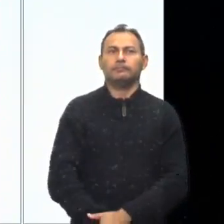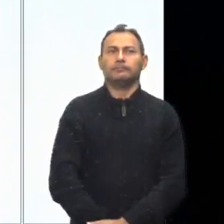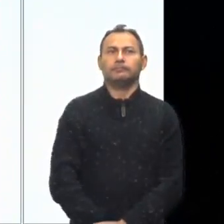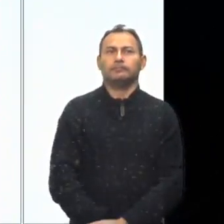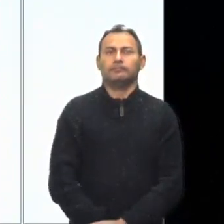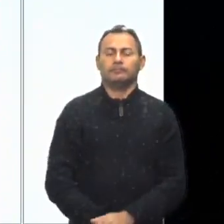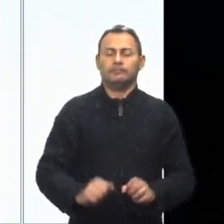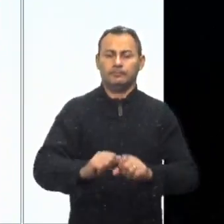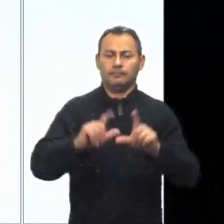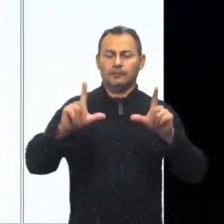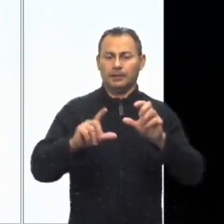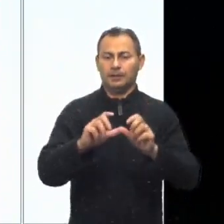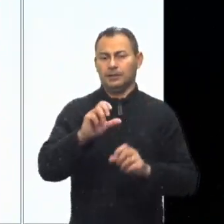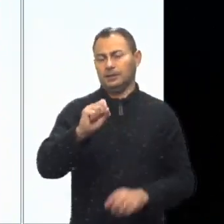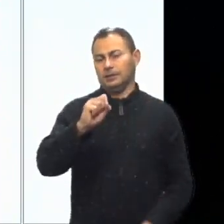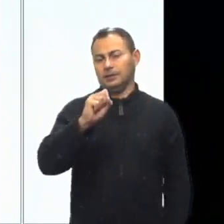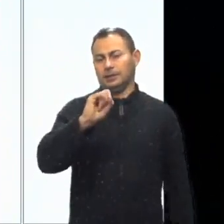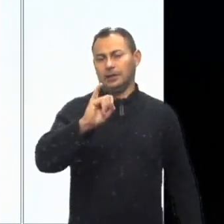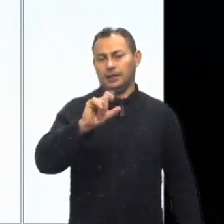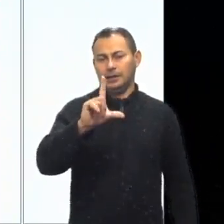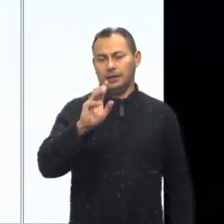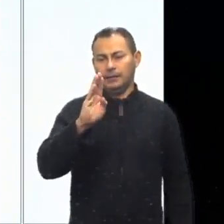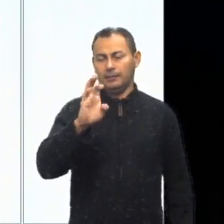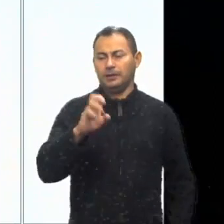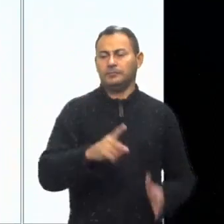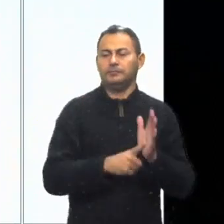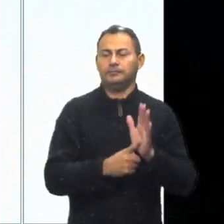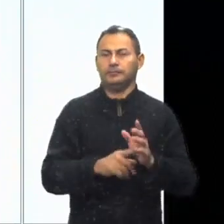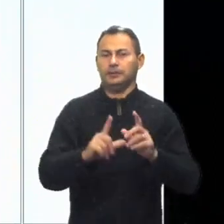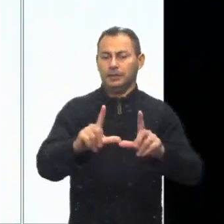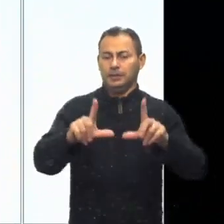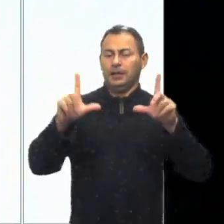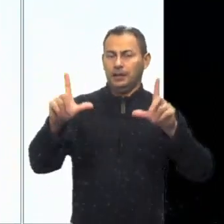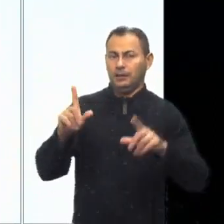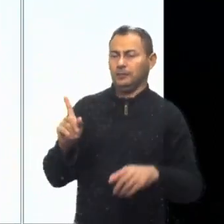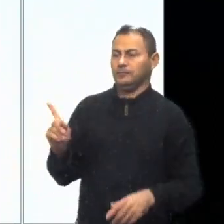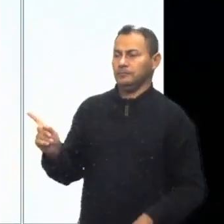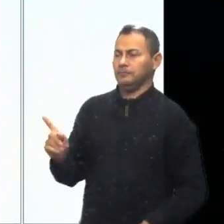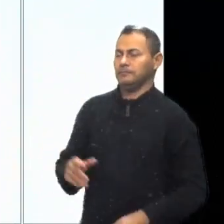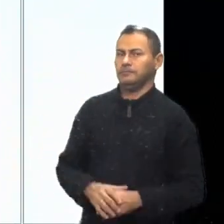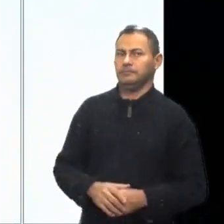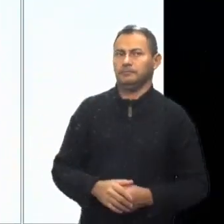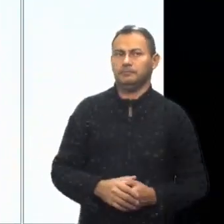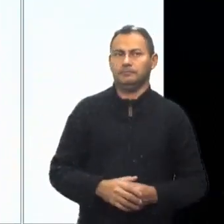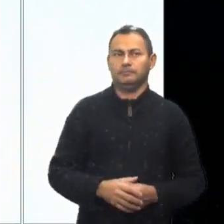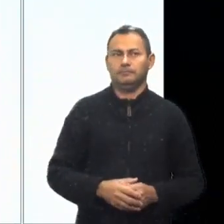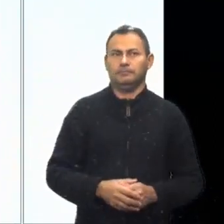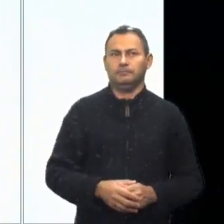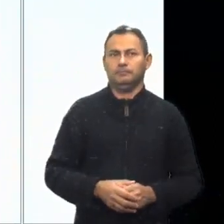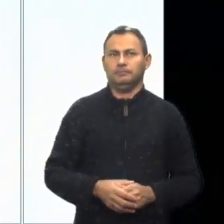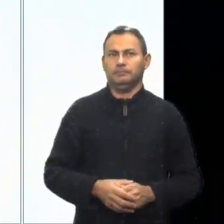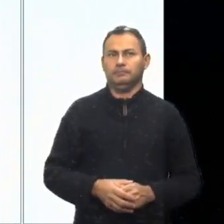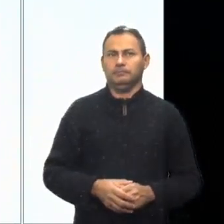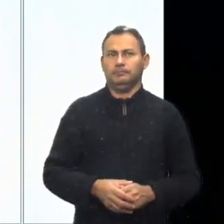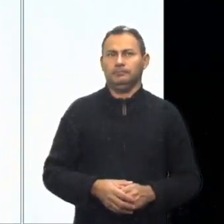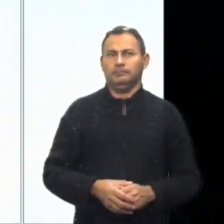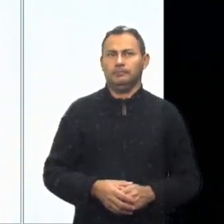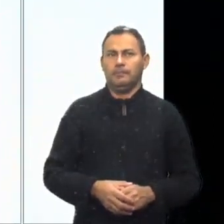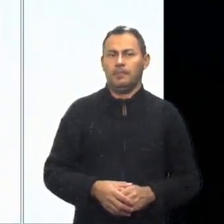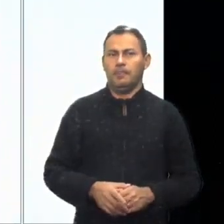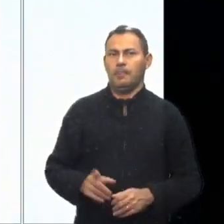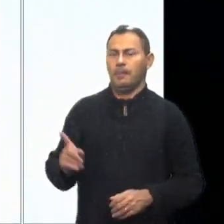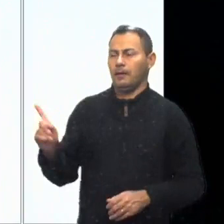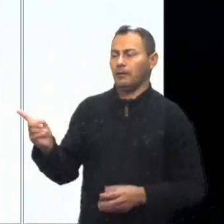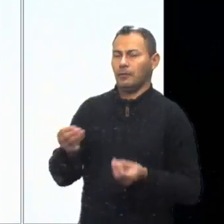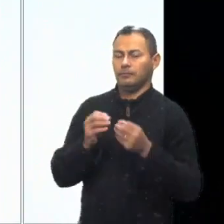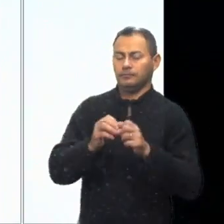o Scilab, o que vai aparecer é essa tela. Essa tela vai aparecer. Aqui,